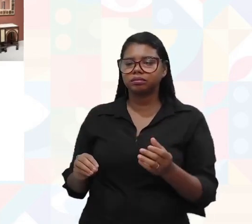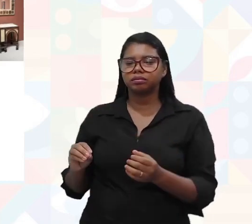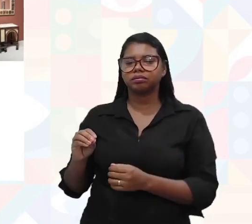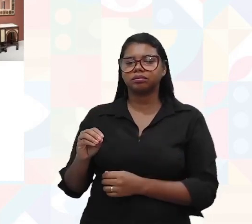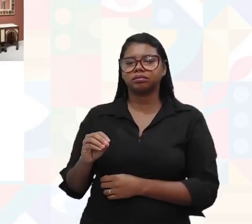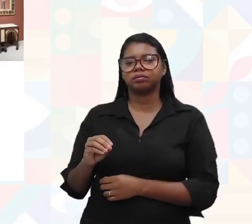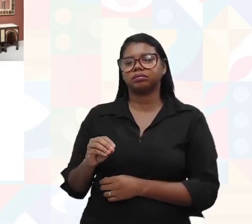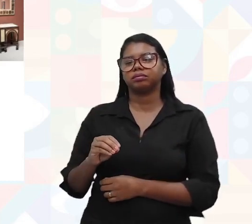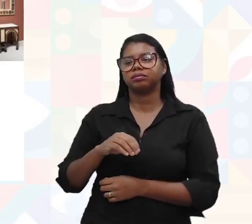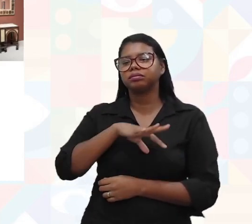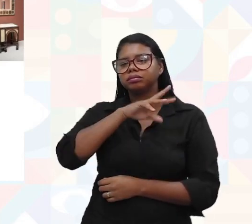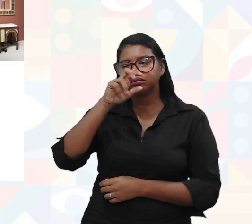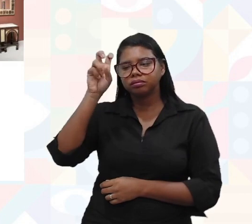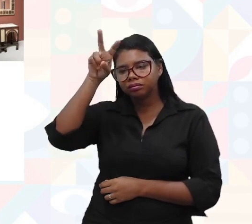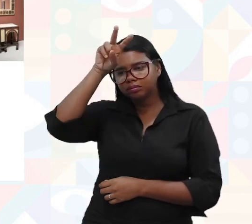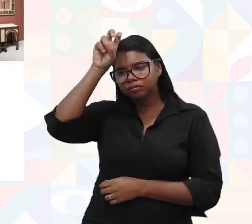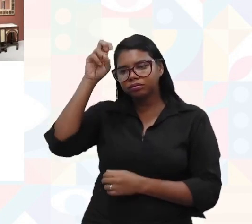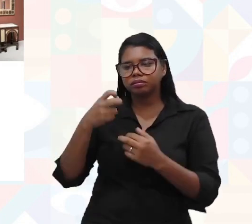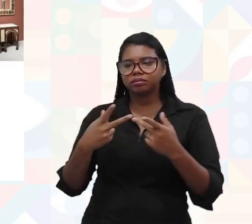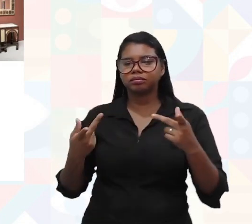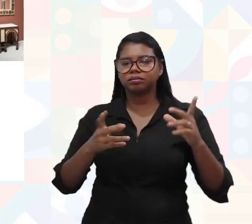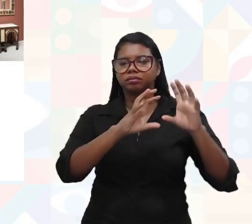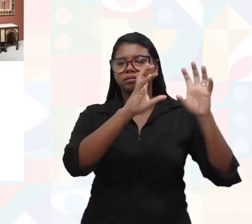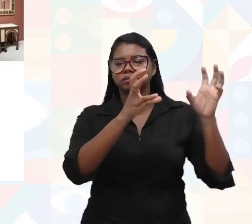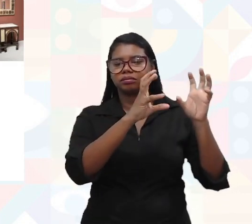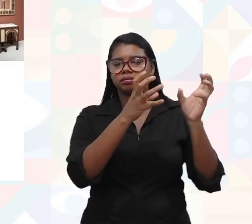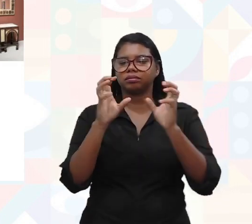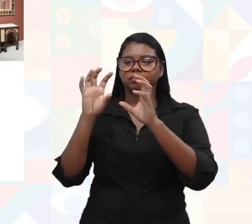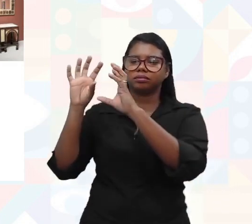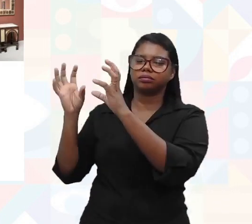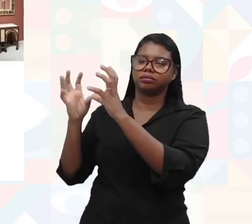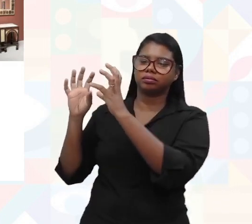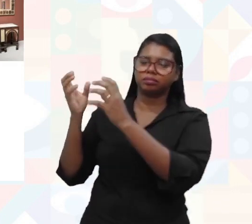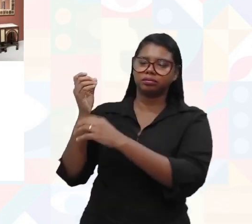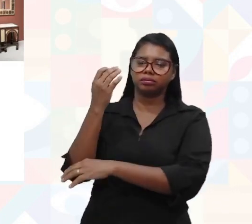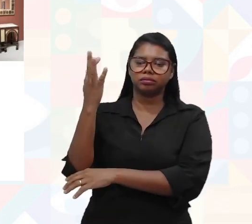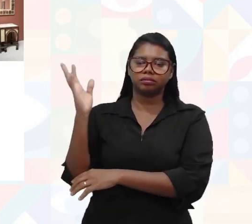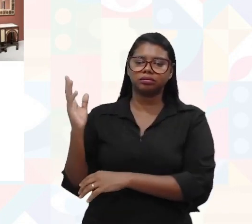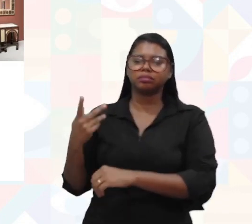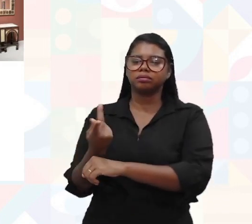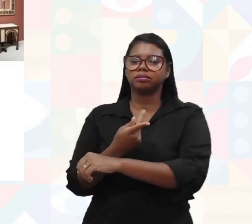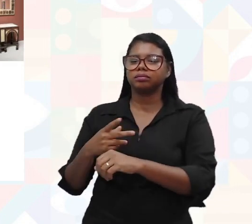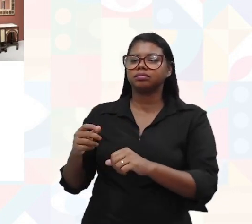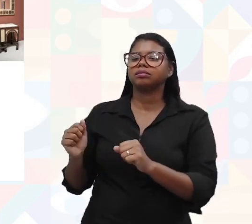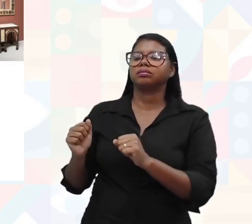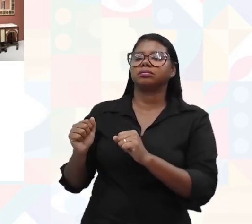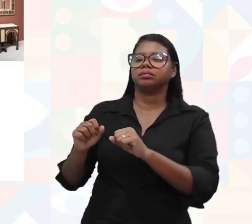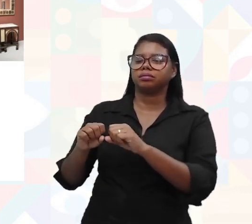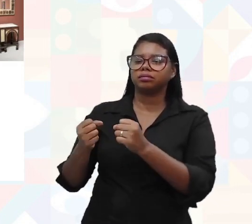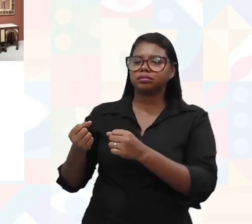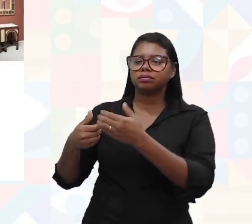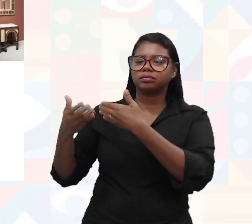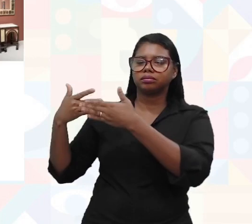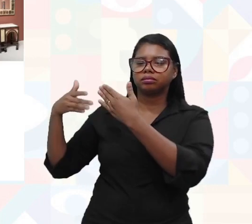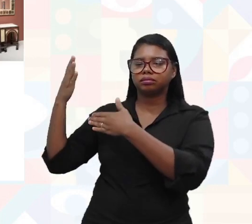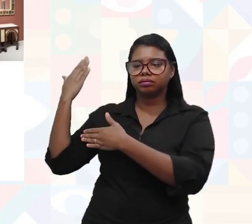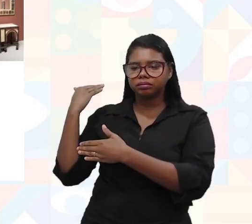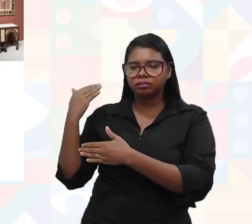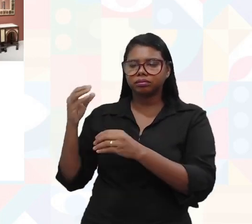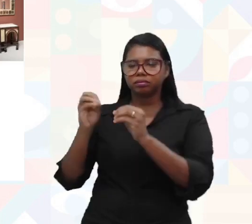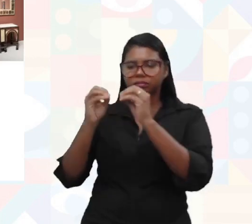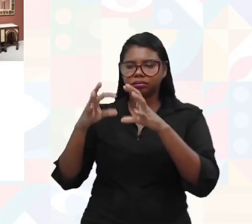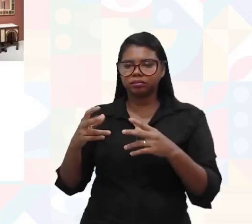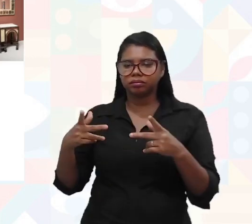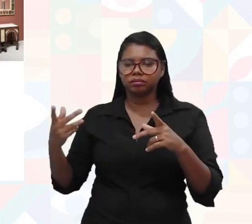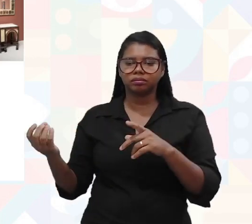que imitam formas até mesmo de nuvens, né? E eles buscam romper com esse historicismo, e isso foi muito importante para